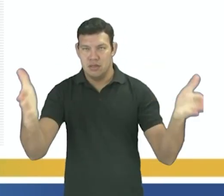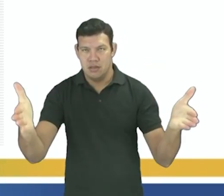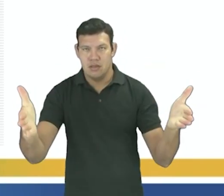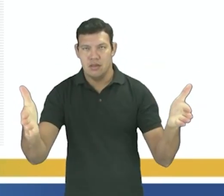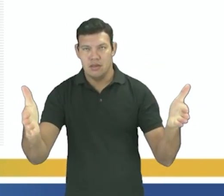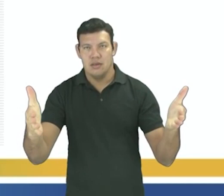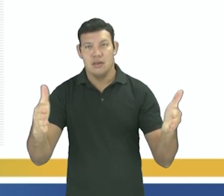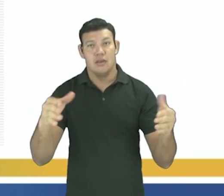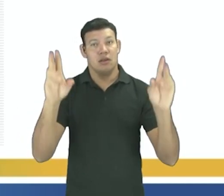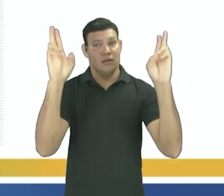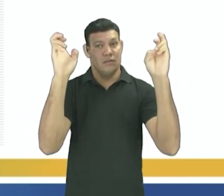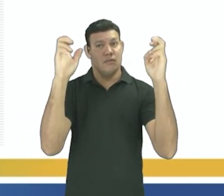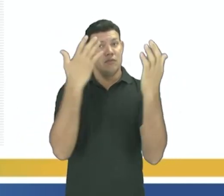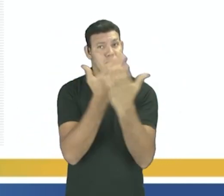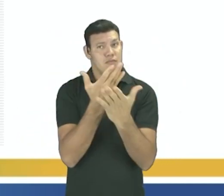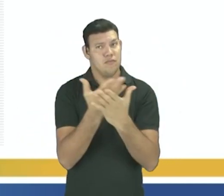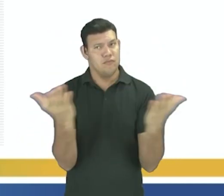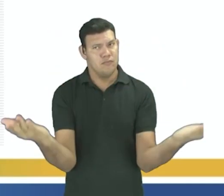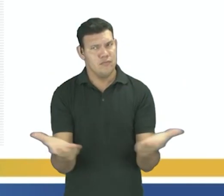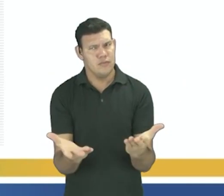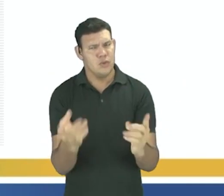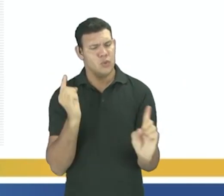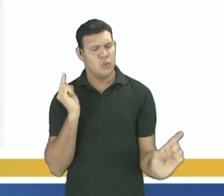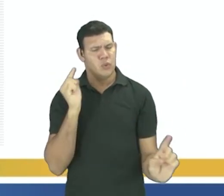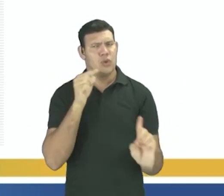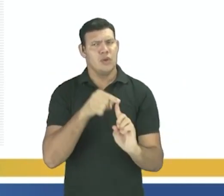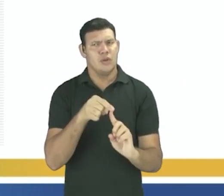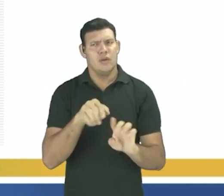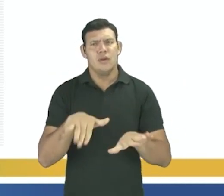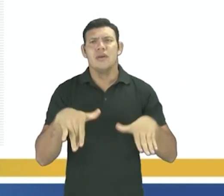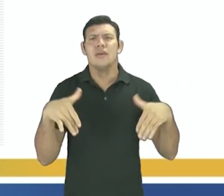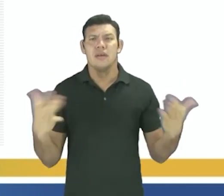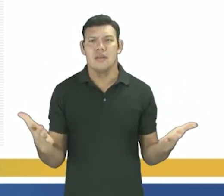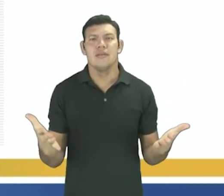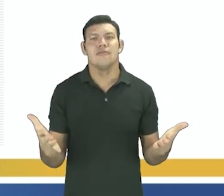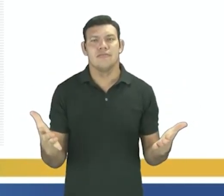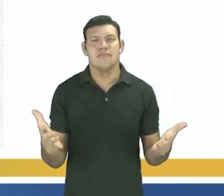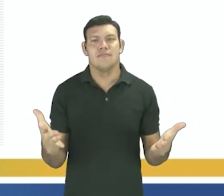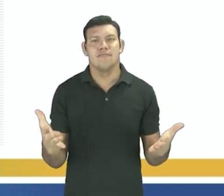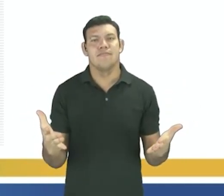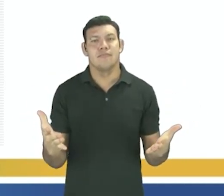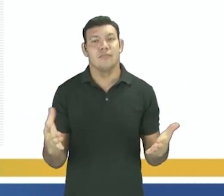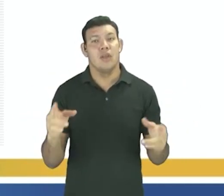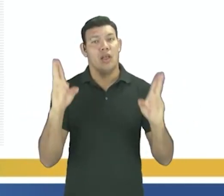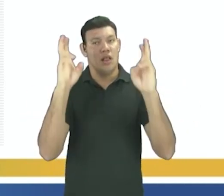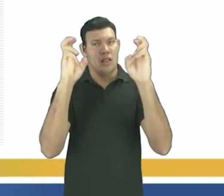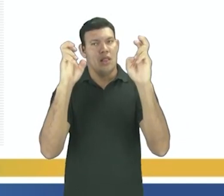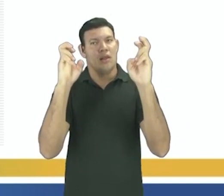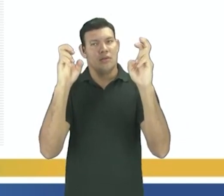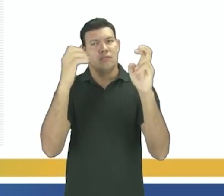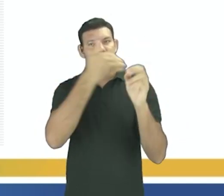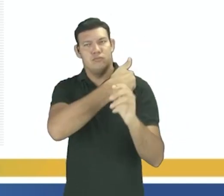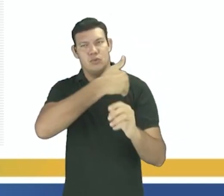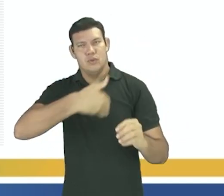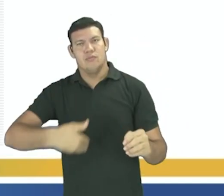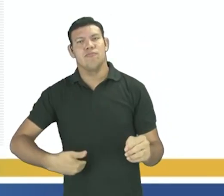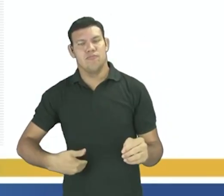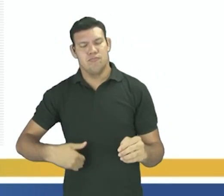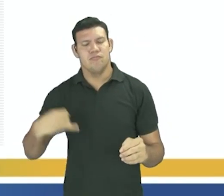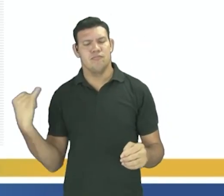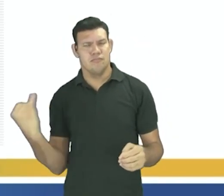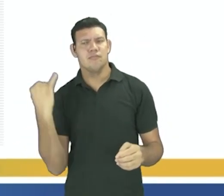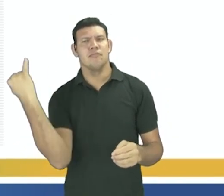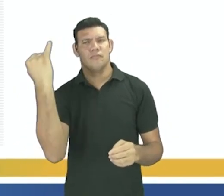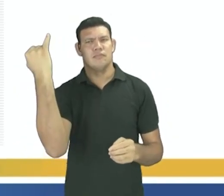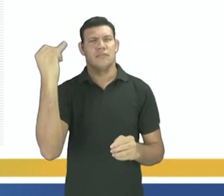em específico, tem o objetivo de tratar assuntos de interesse público, tá bom?